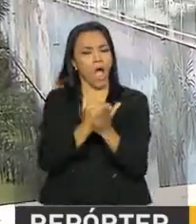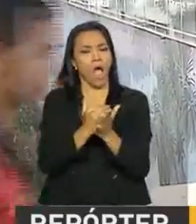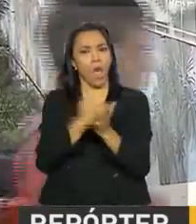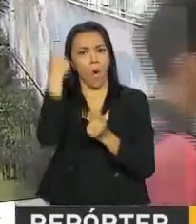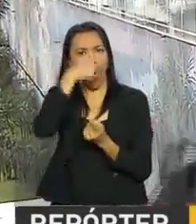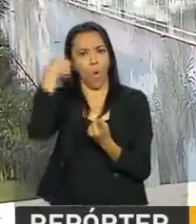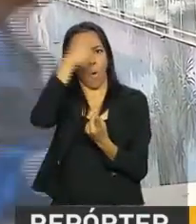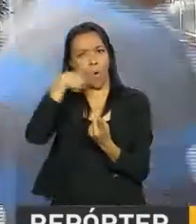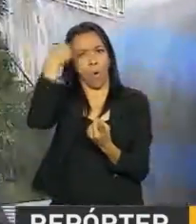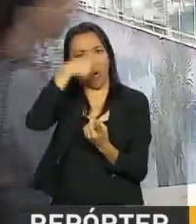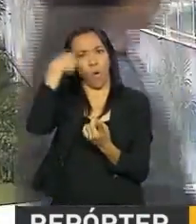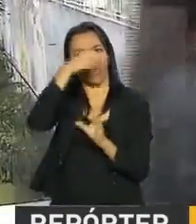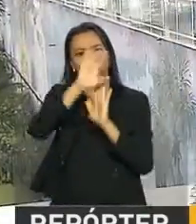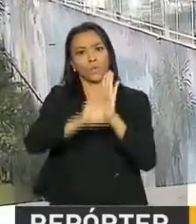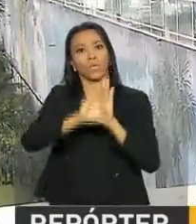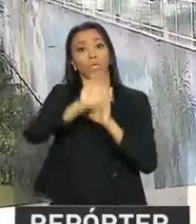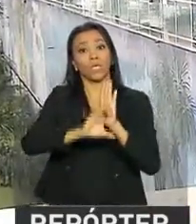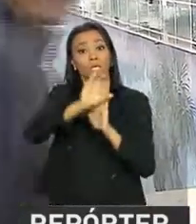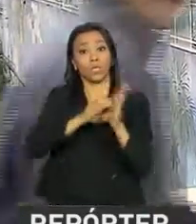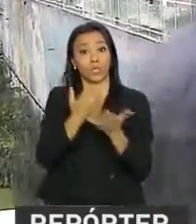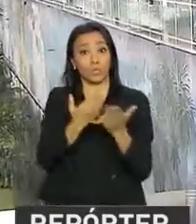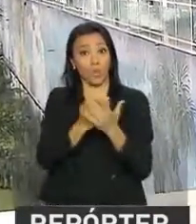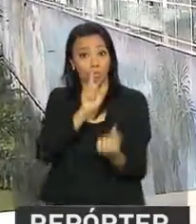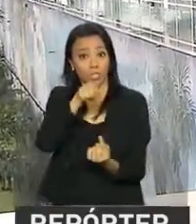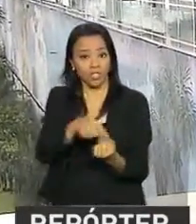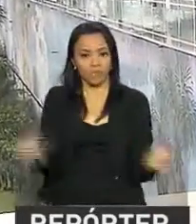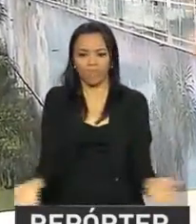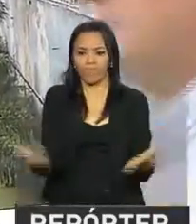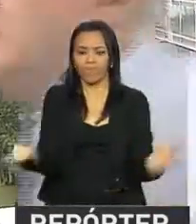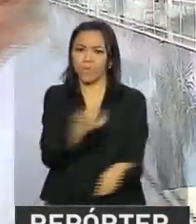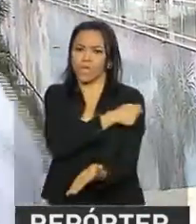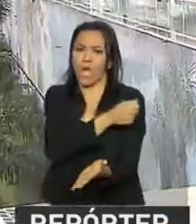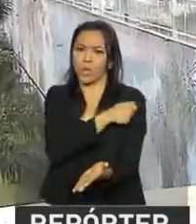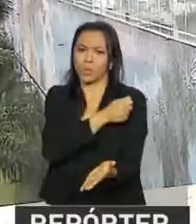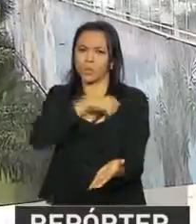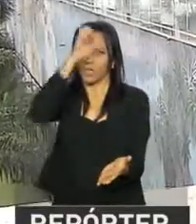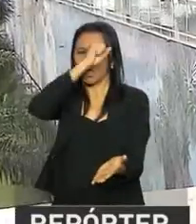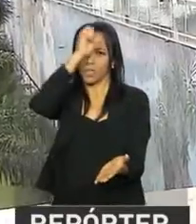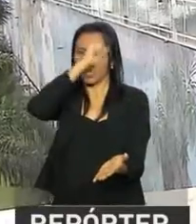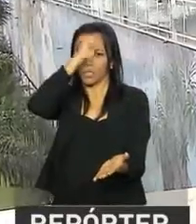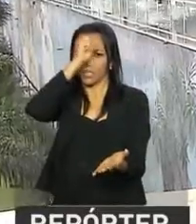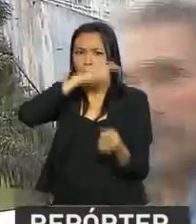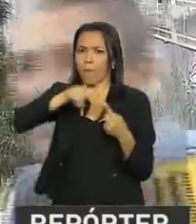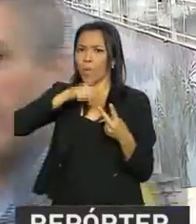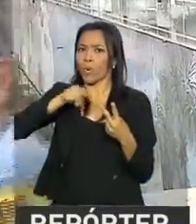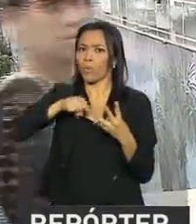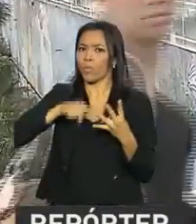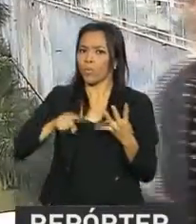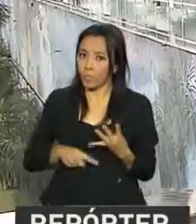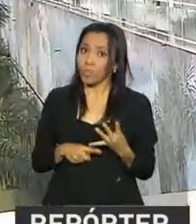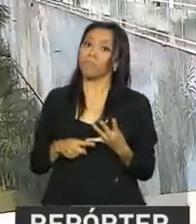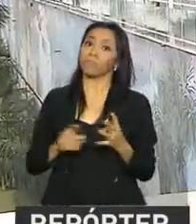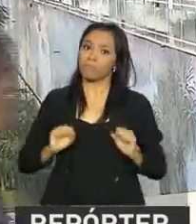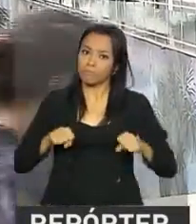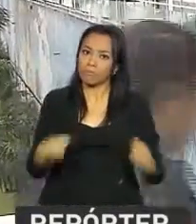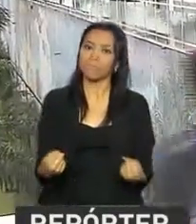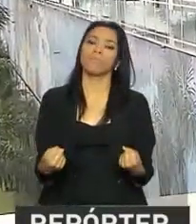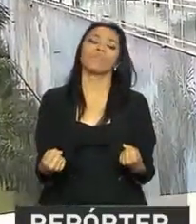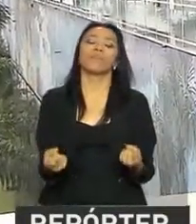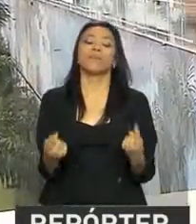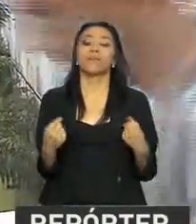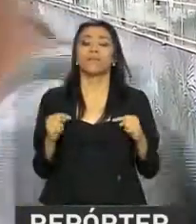que é o aluno se estimulado a já saí com uma grade horária maior e também com